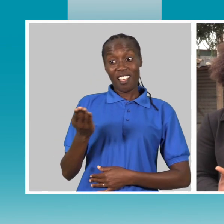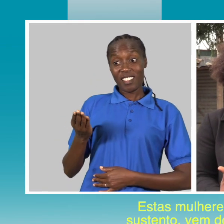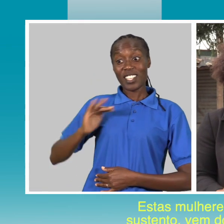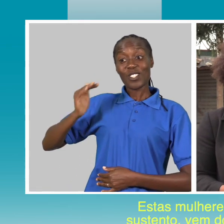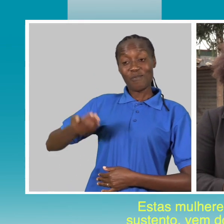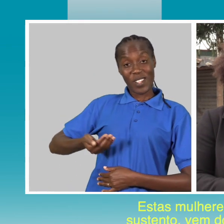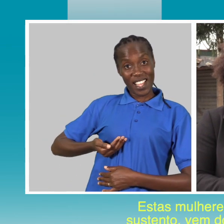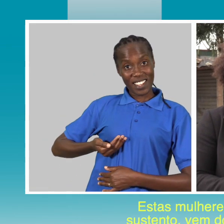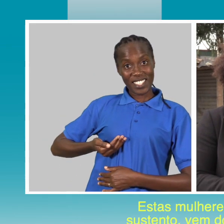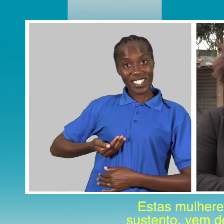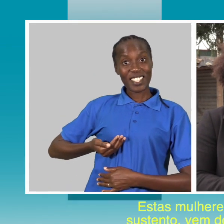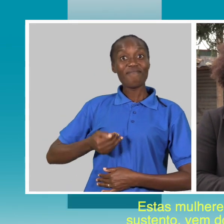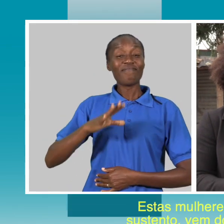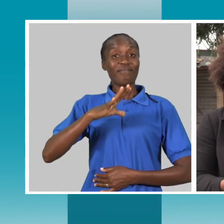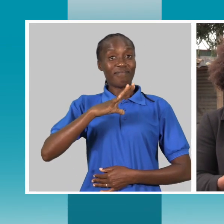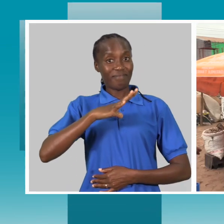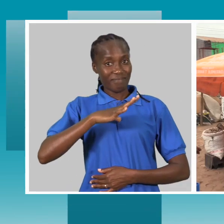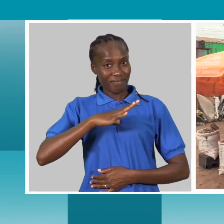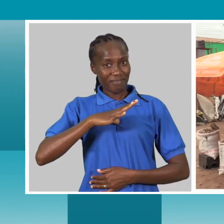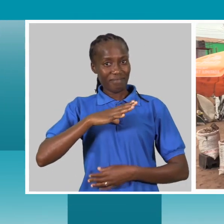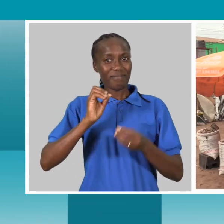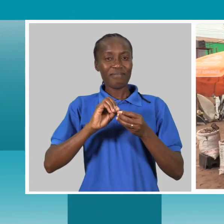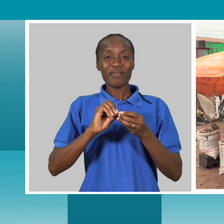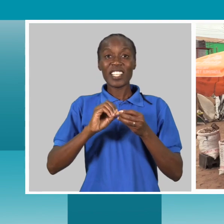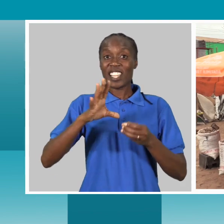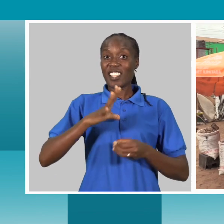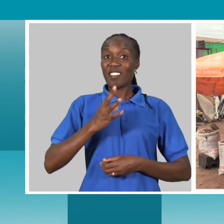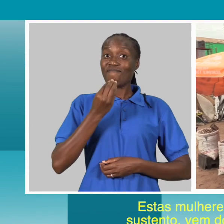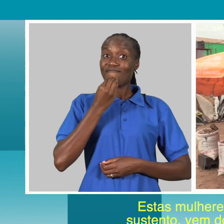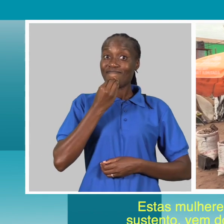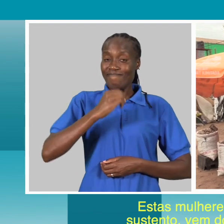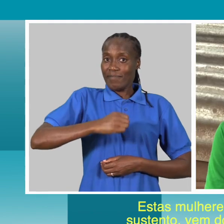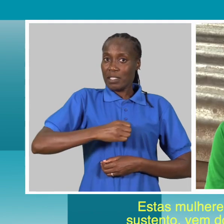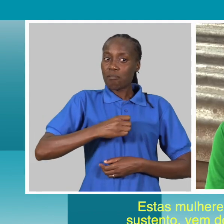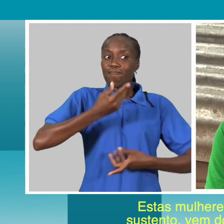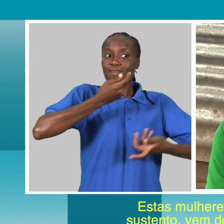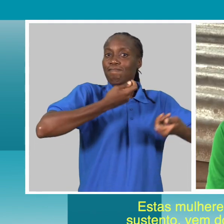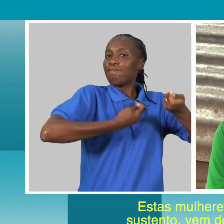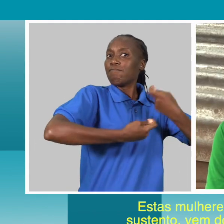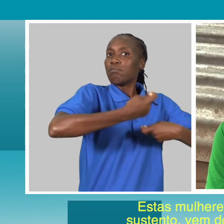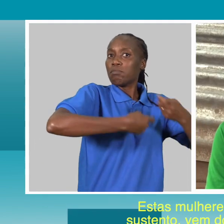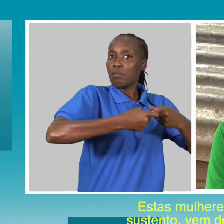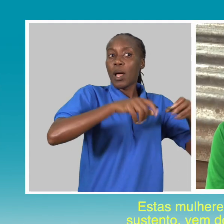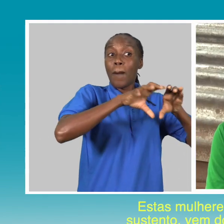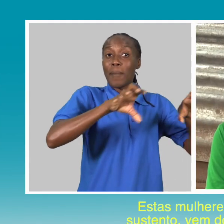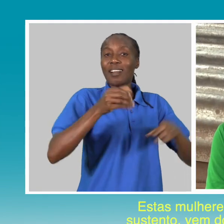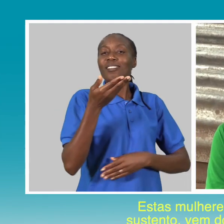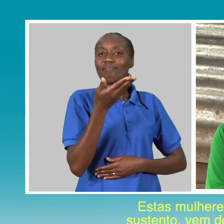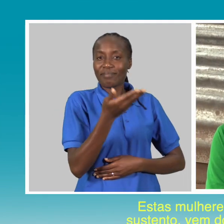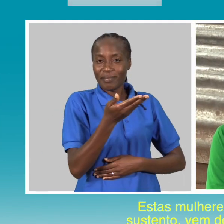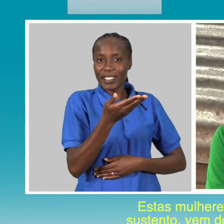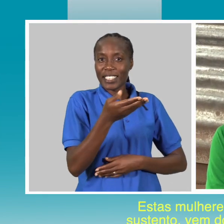Estas mulheres, cuja renda, cujo sustento delas, vem do mercado